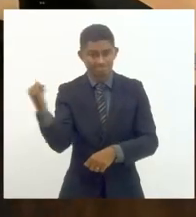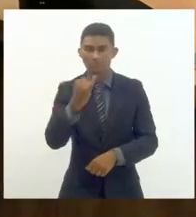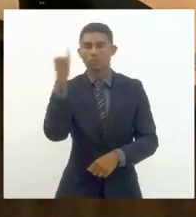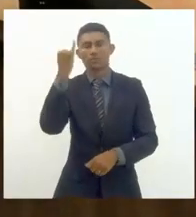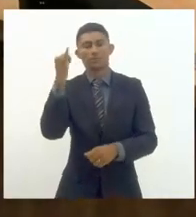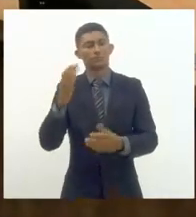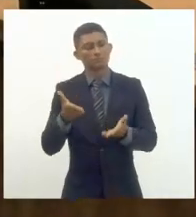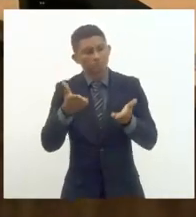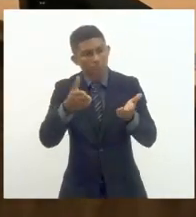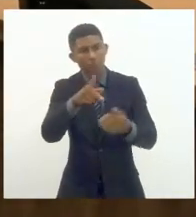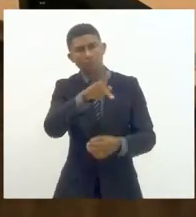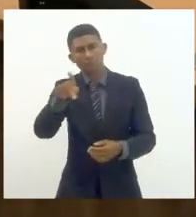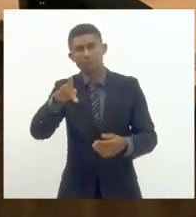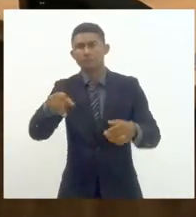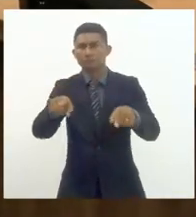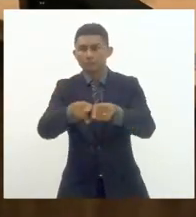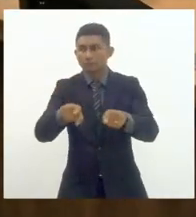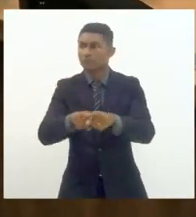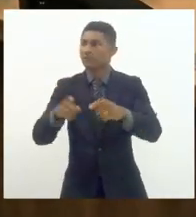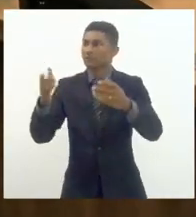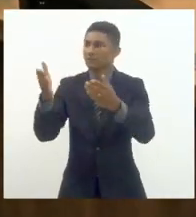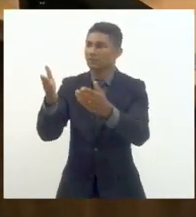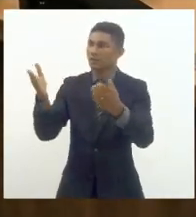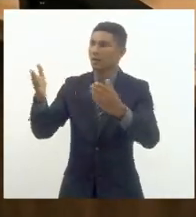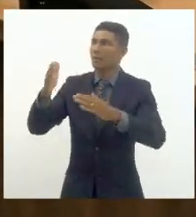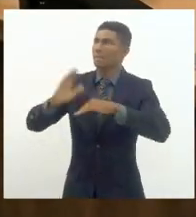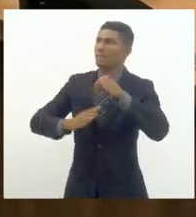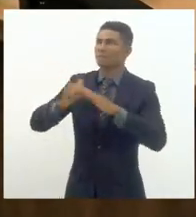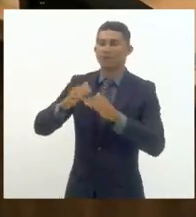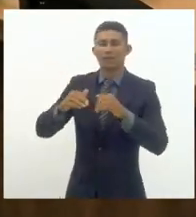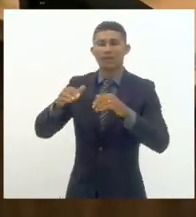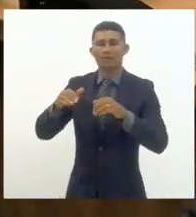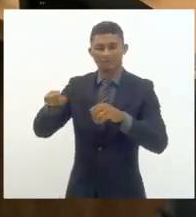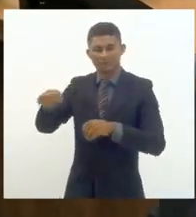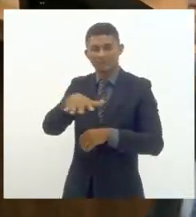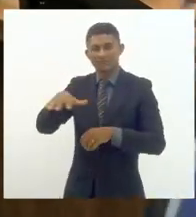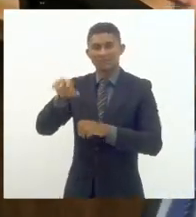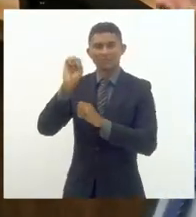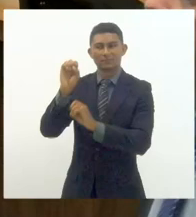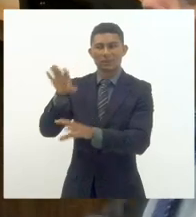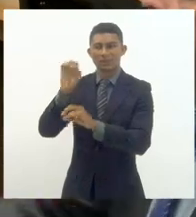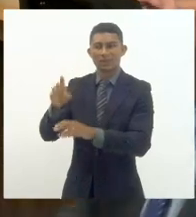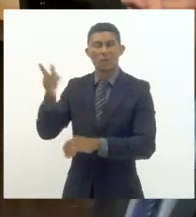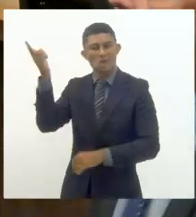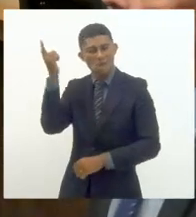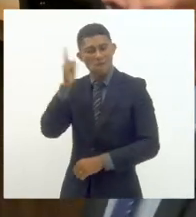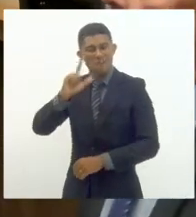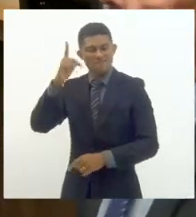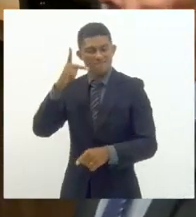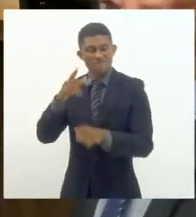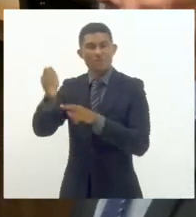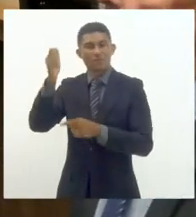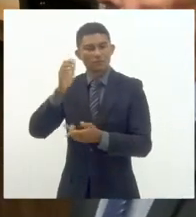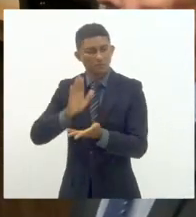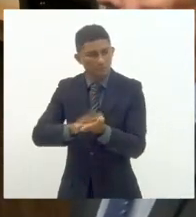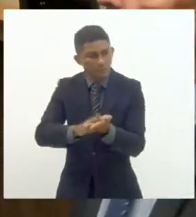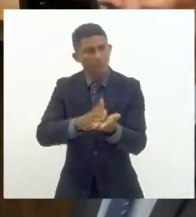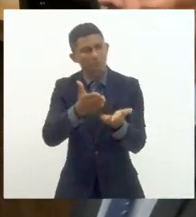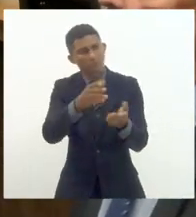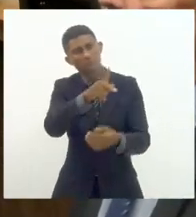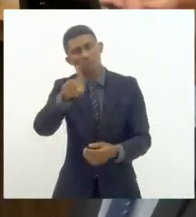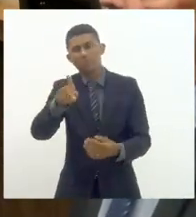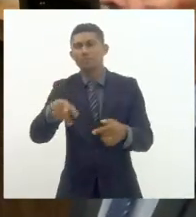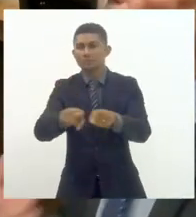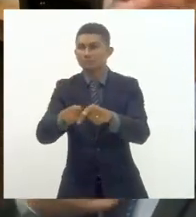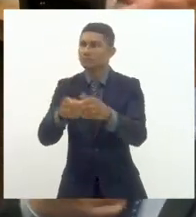Vossa Excelência, junto com esses profissionais da educação mobilizados, conseguiram essa vitória. Então, parabéns à Vossa Excelência